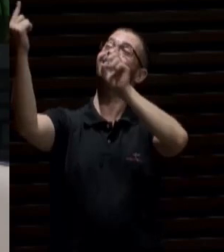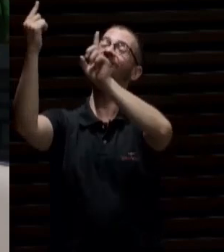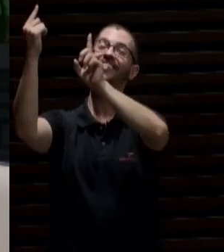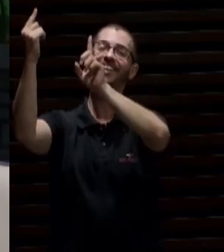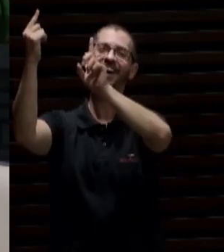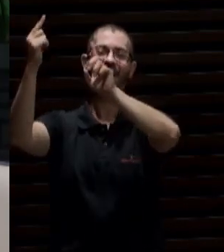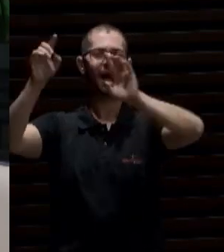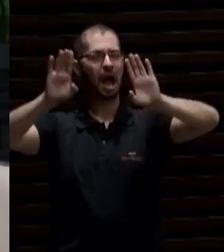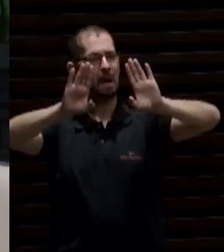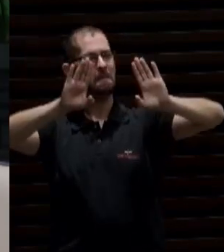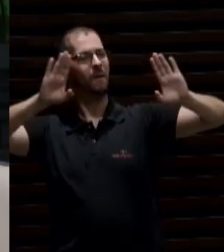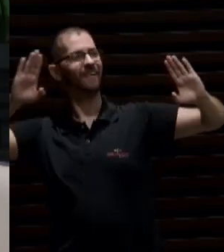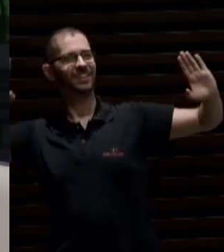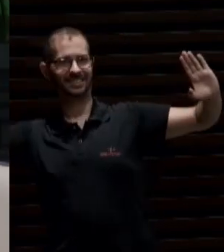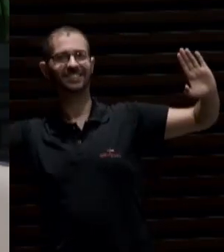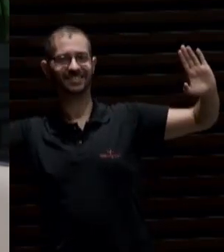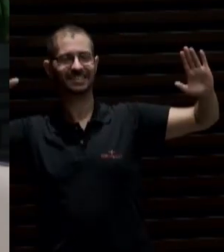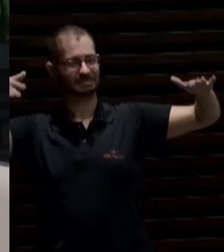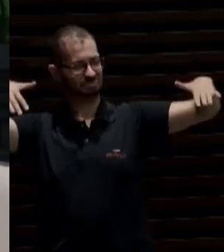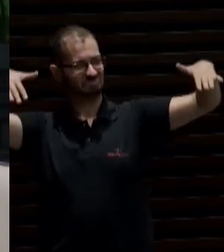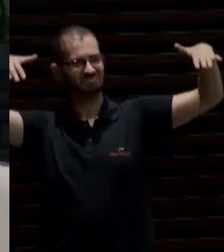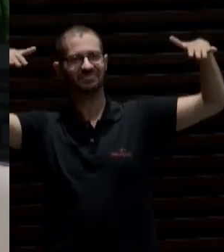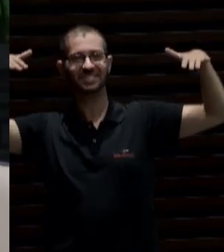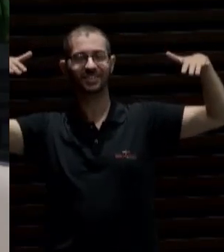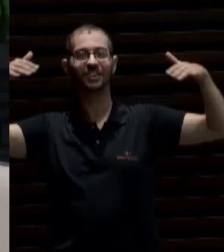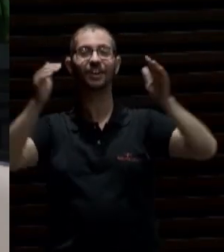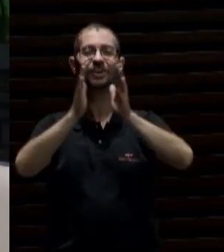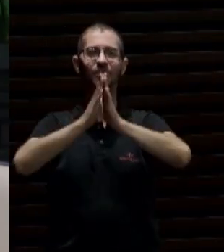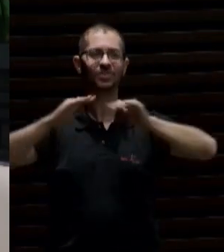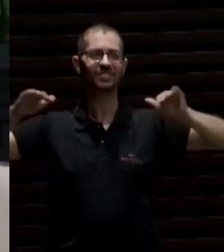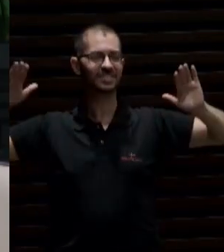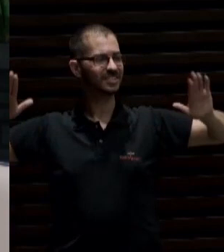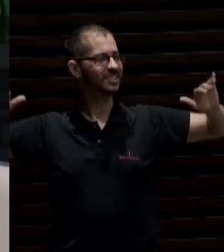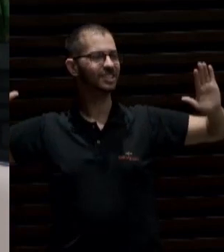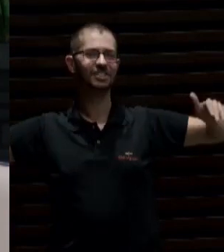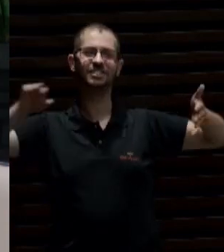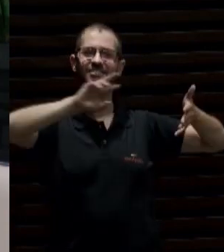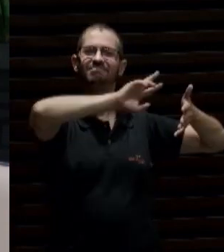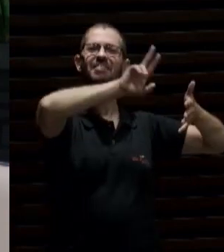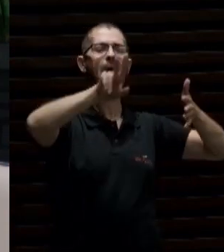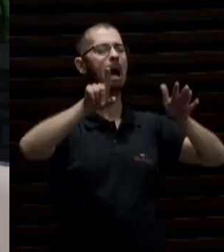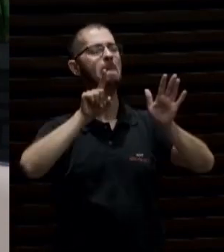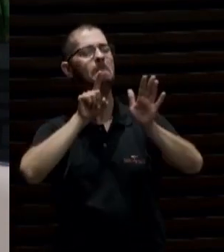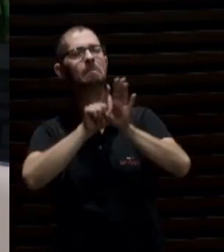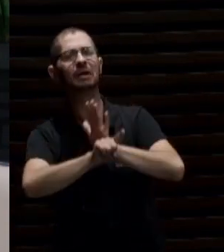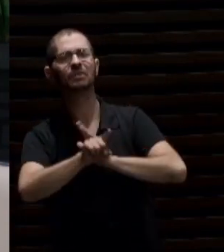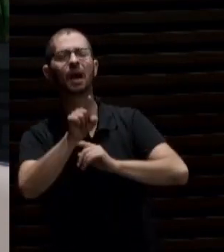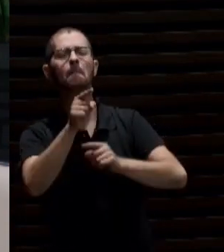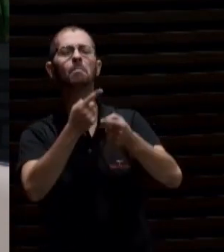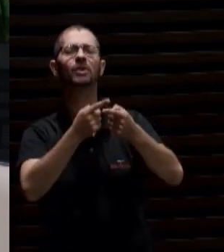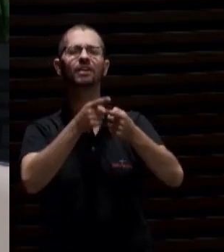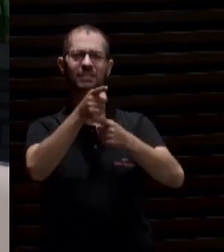você chegar na porta das mansões celestiais, e os santos anjos estiverem lá, e eles te perguntarem, por que que você pode entrar